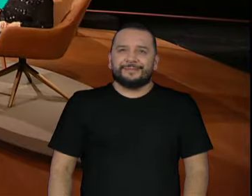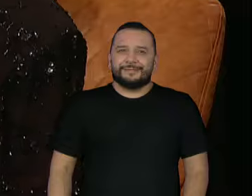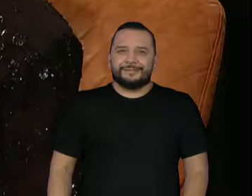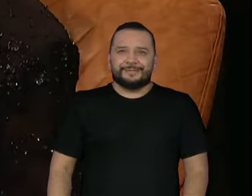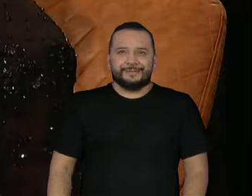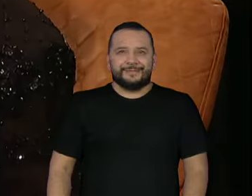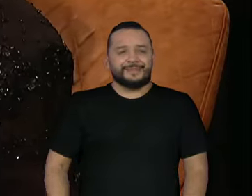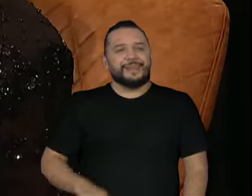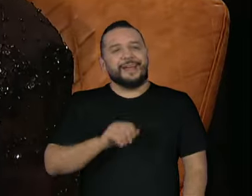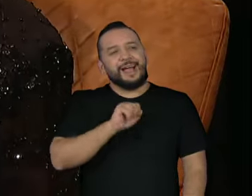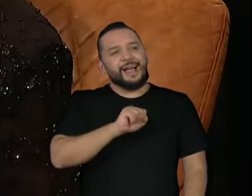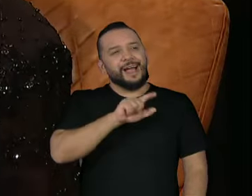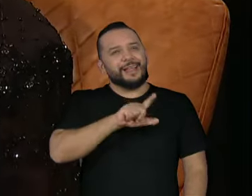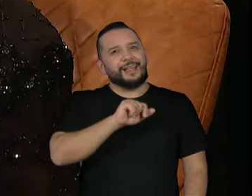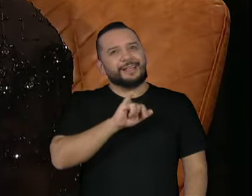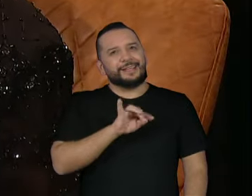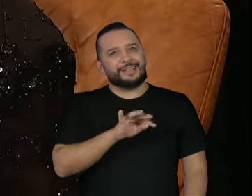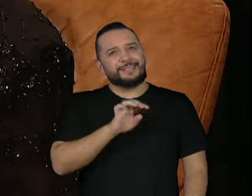Alaide.